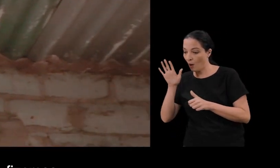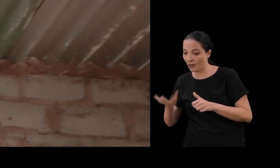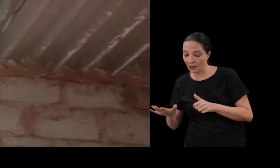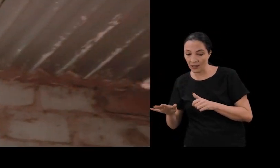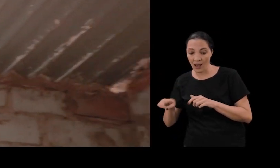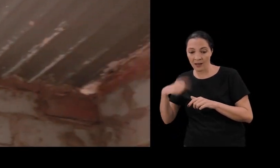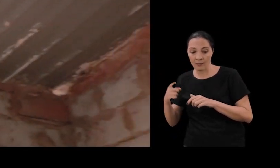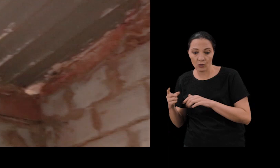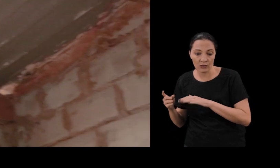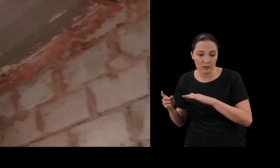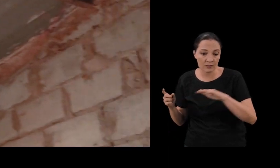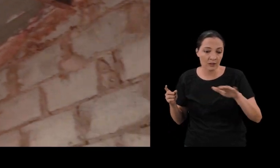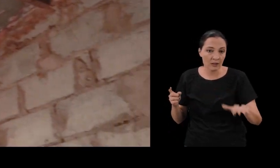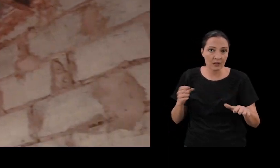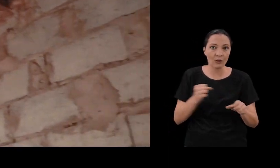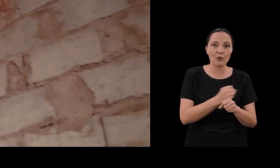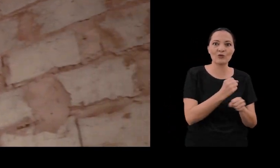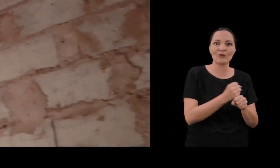né?